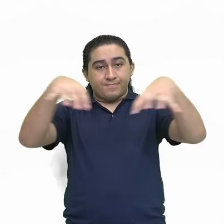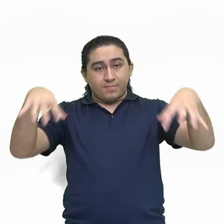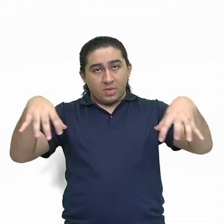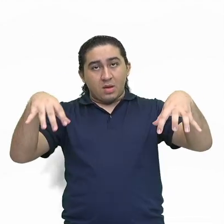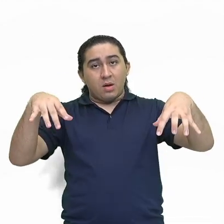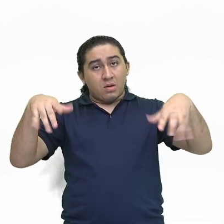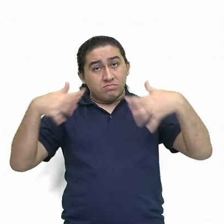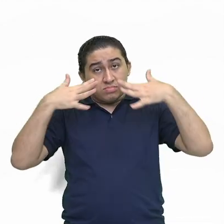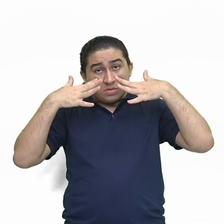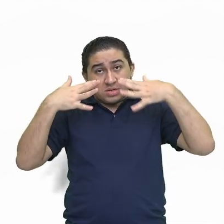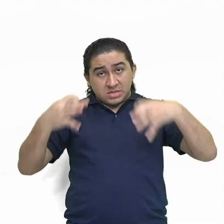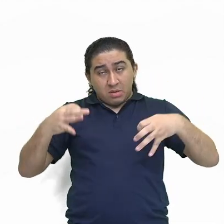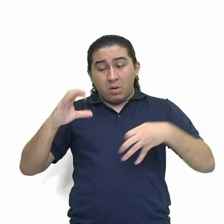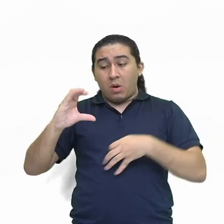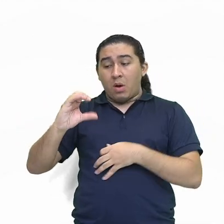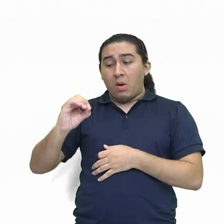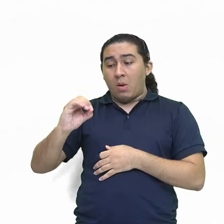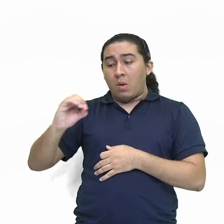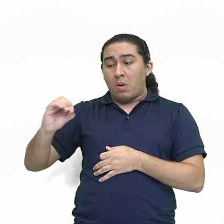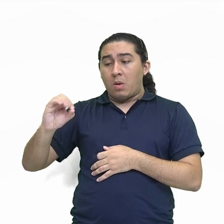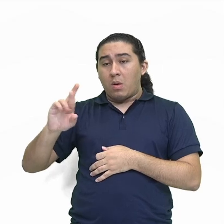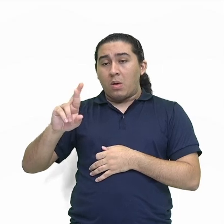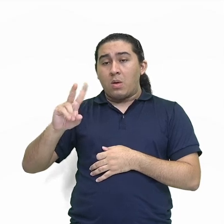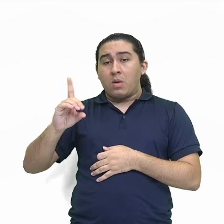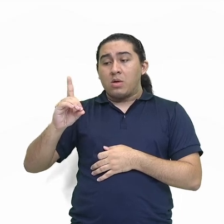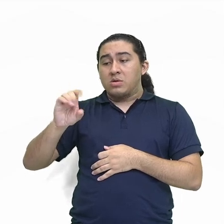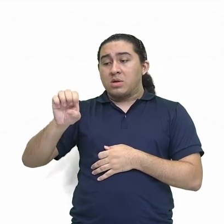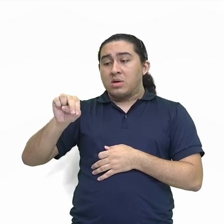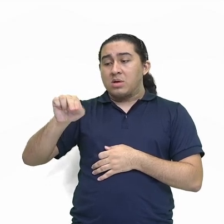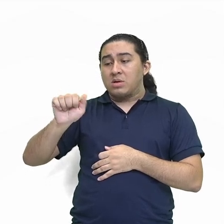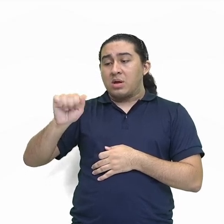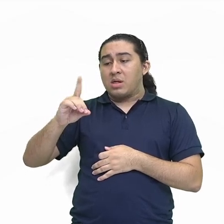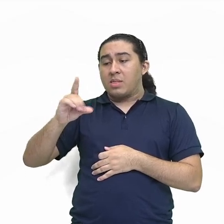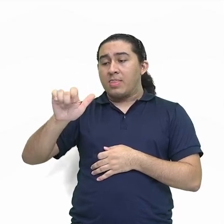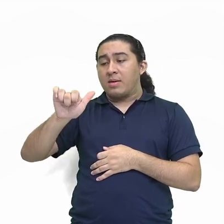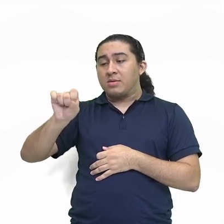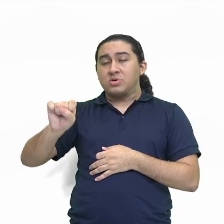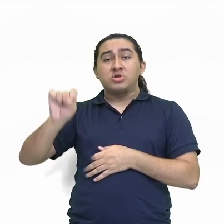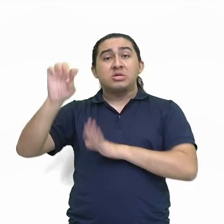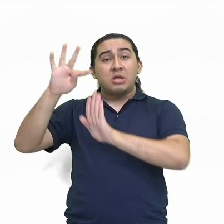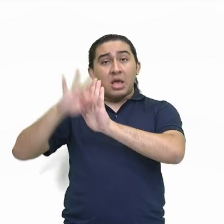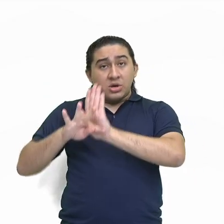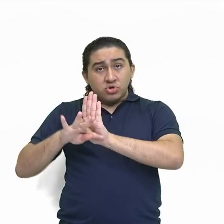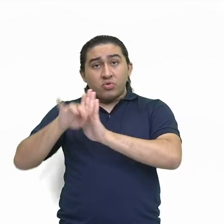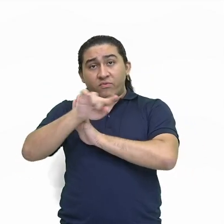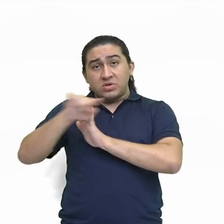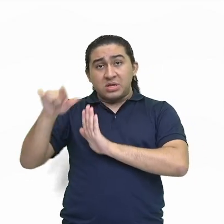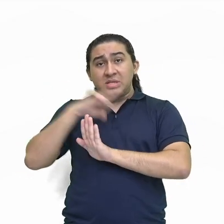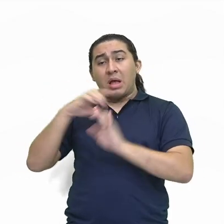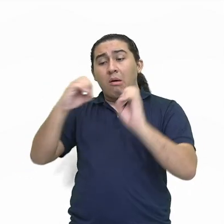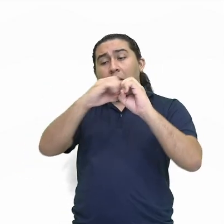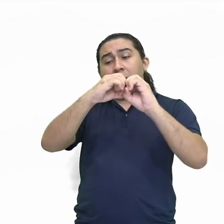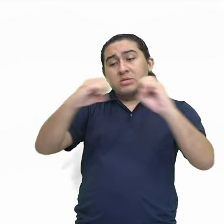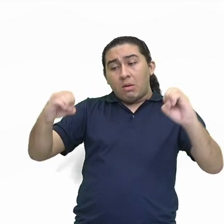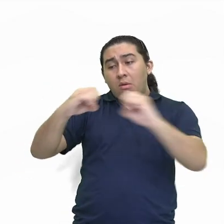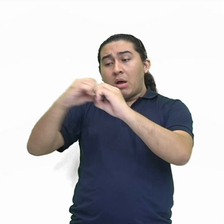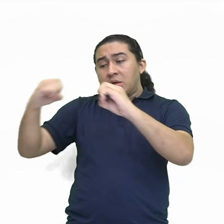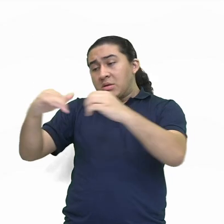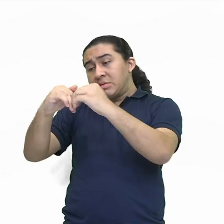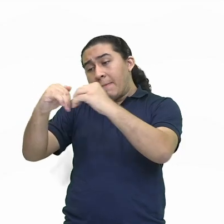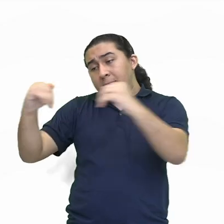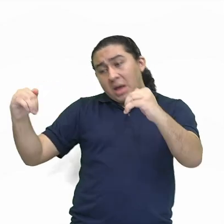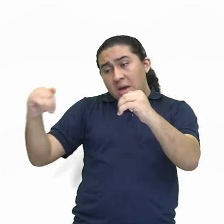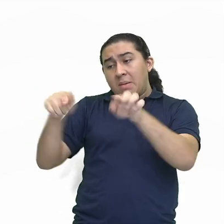Coordenadas, né? Como eu já falei, você vai separar lá no texto e elas se mantêm, né, com seu